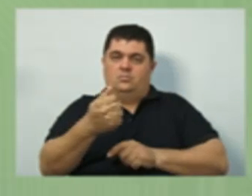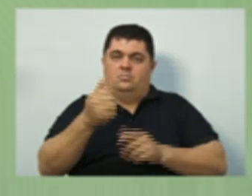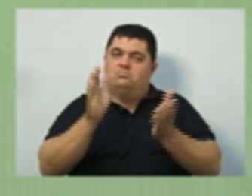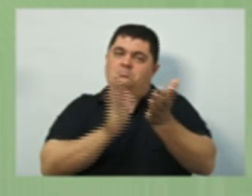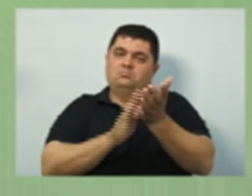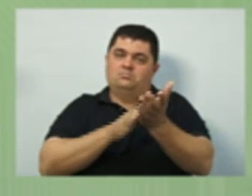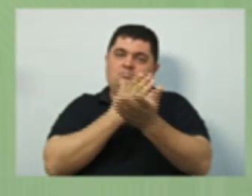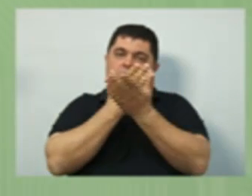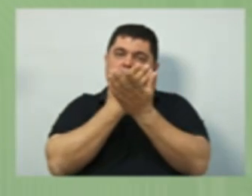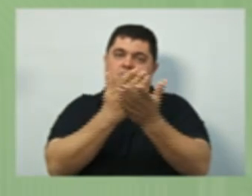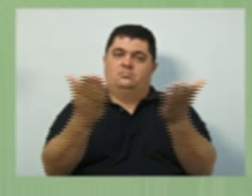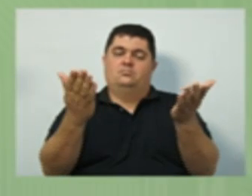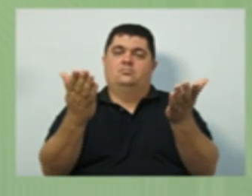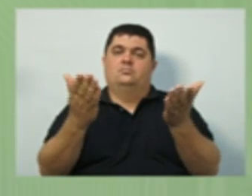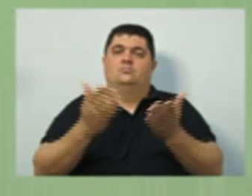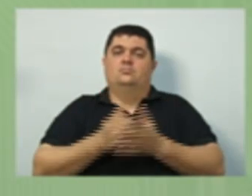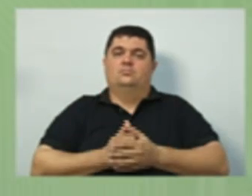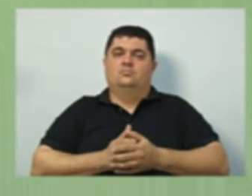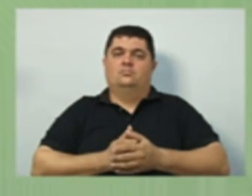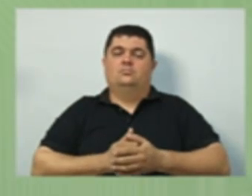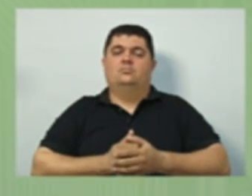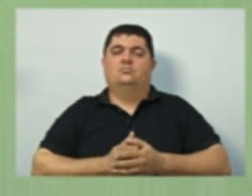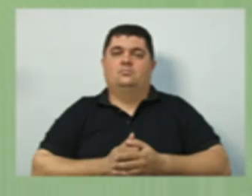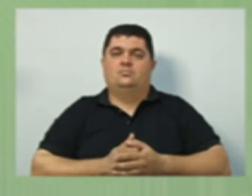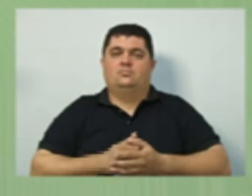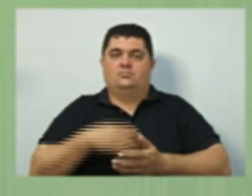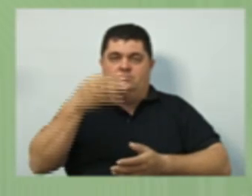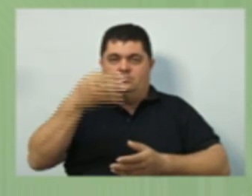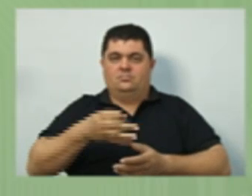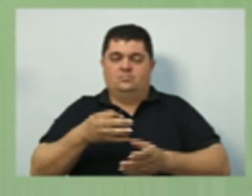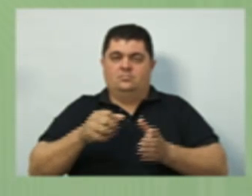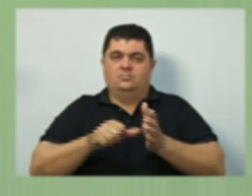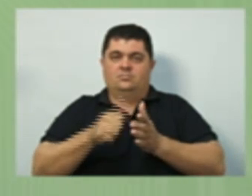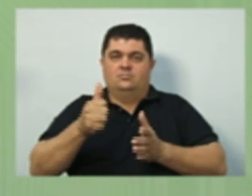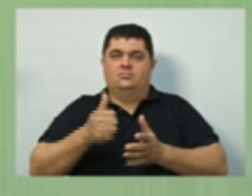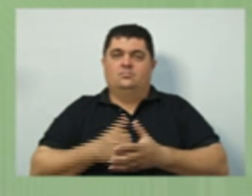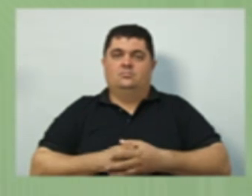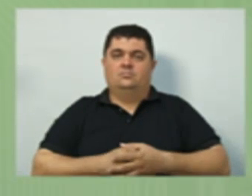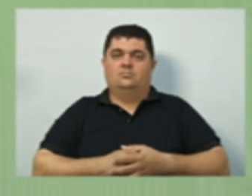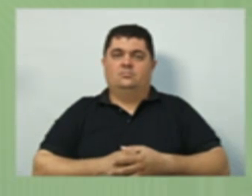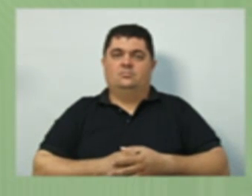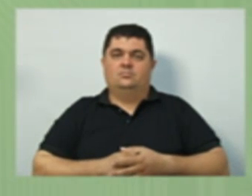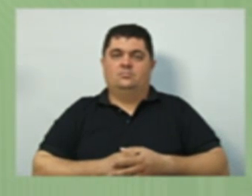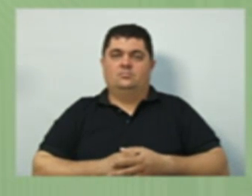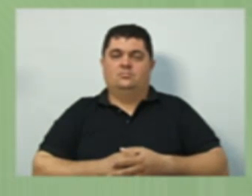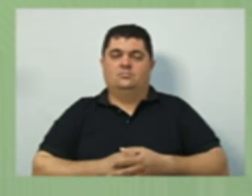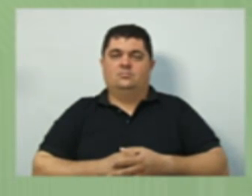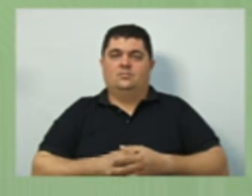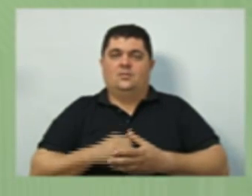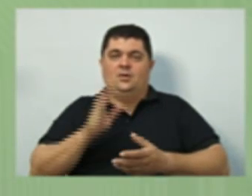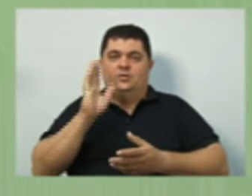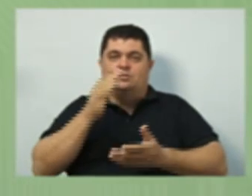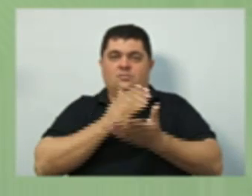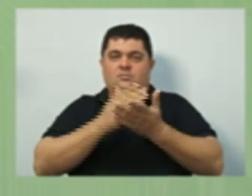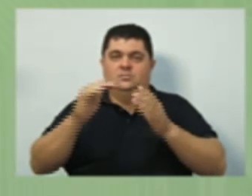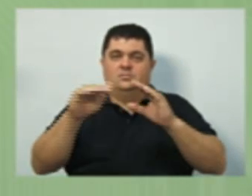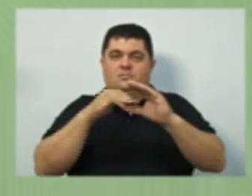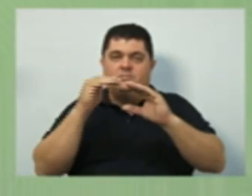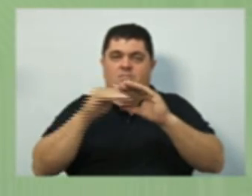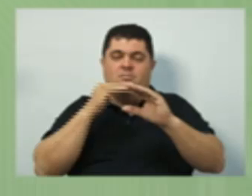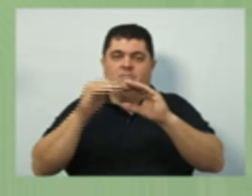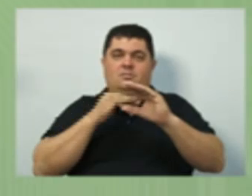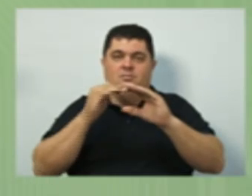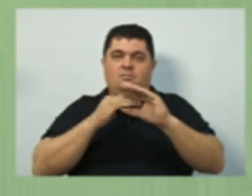parabéns ao pessoal da escola Dona Benta que acertaram a primeira questão. E já estão começando a colocar